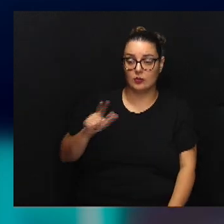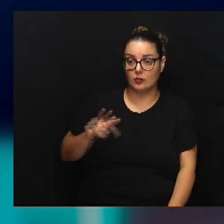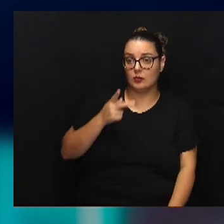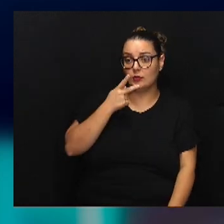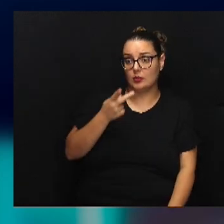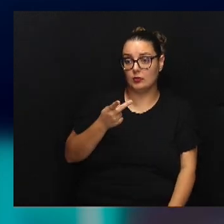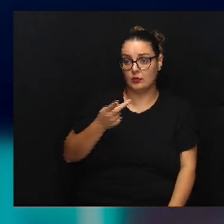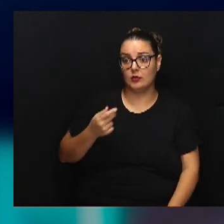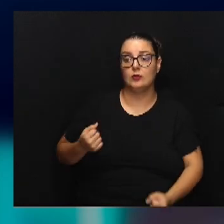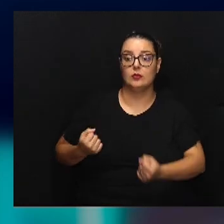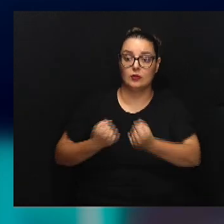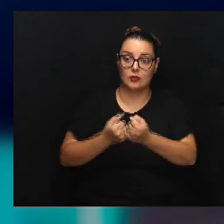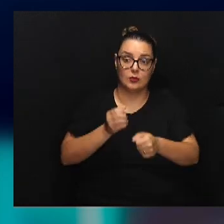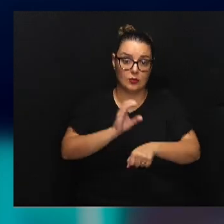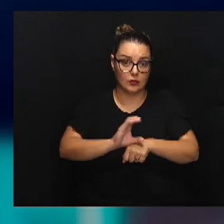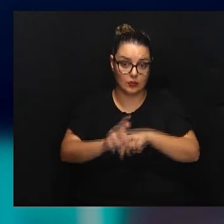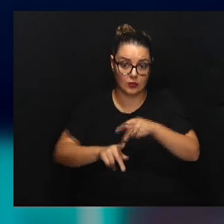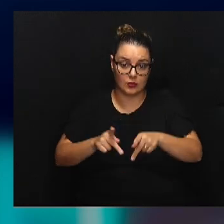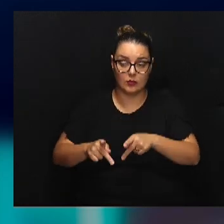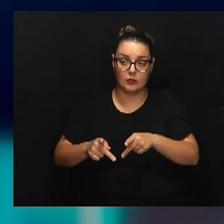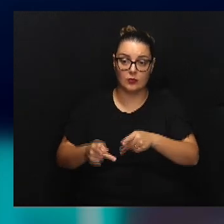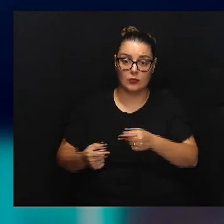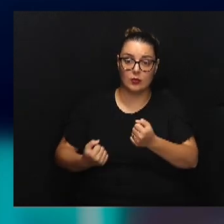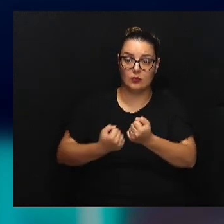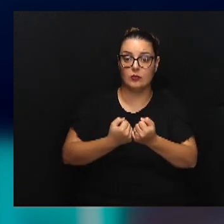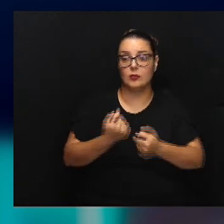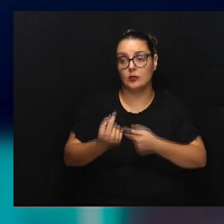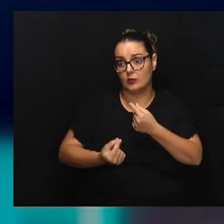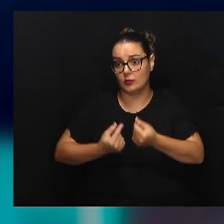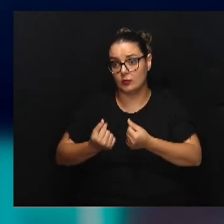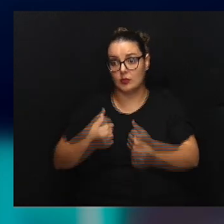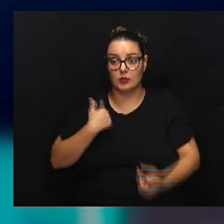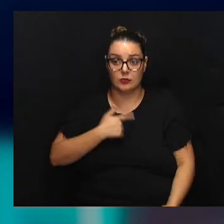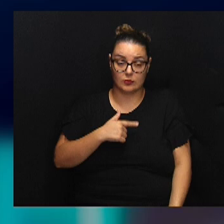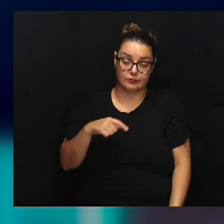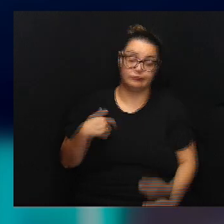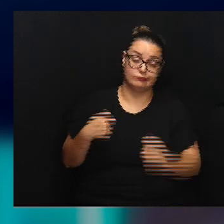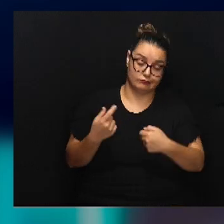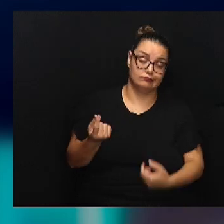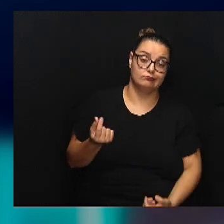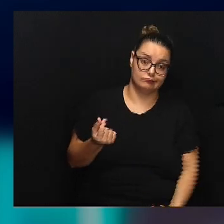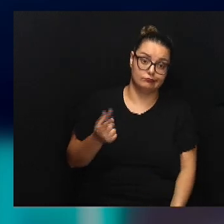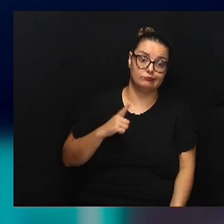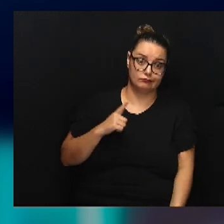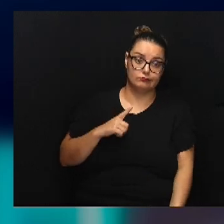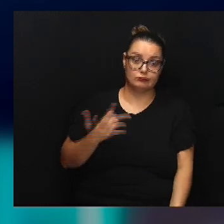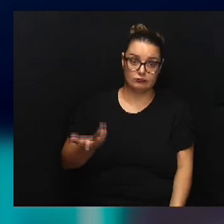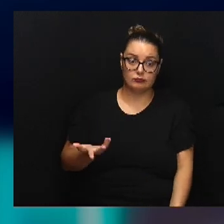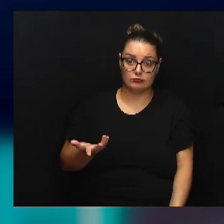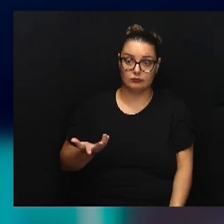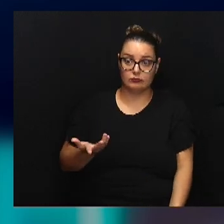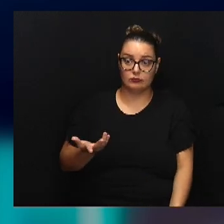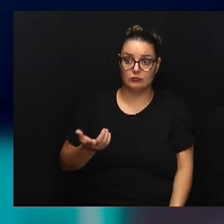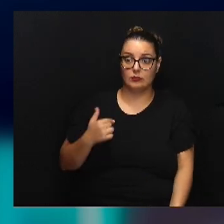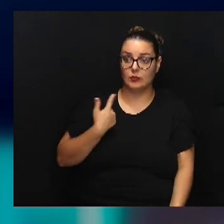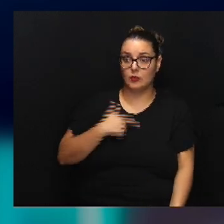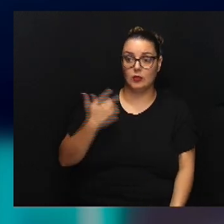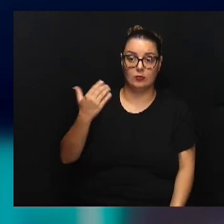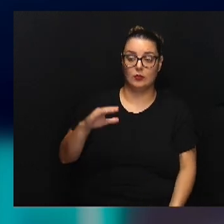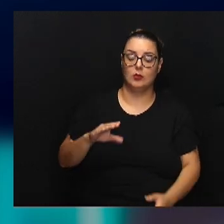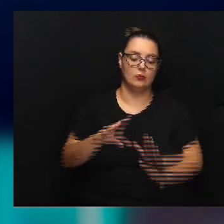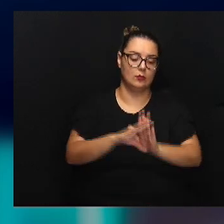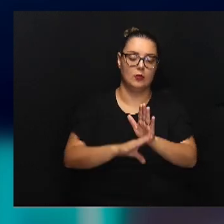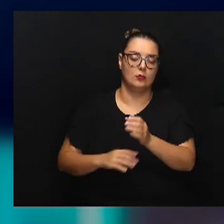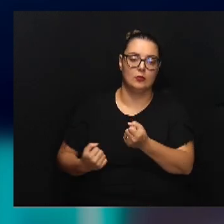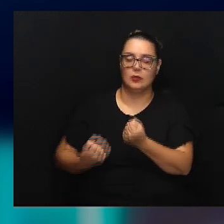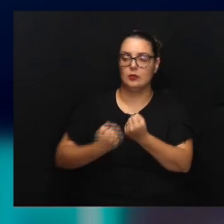apoio a cursinhos popular, apoio financeiro, a gente precisa ter dinheiro. né? A gente não adianta lançar um programa de apoio